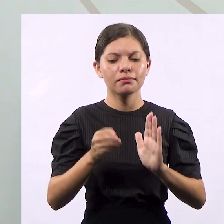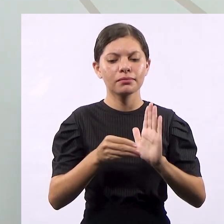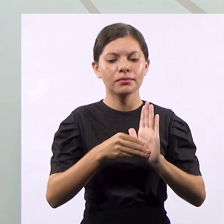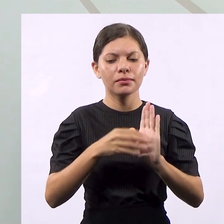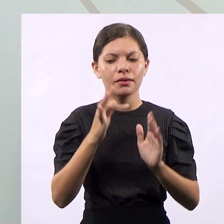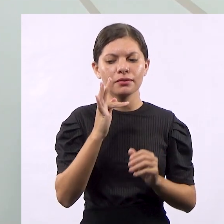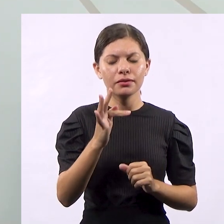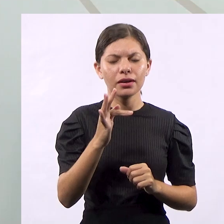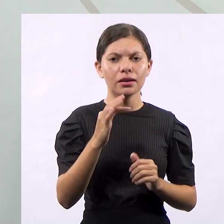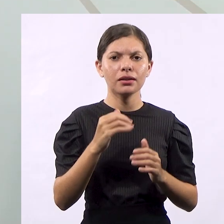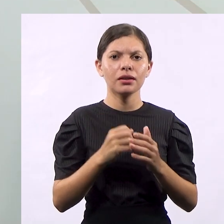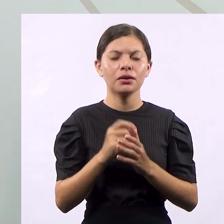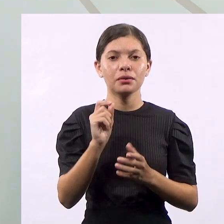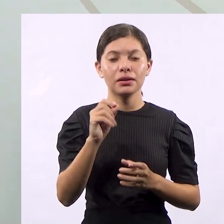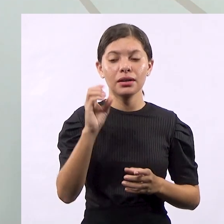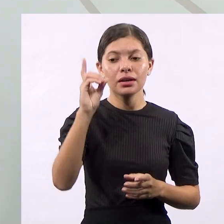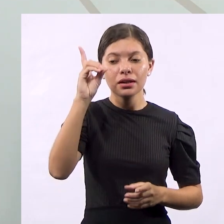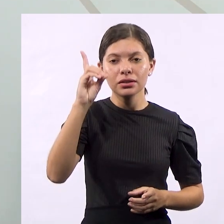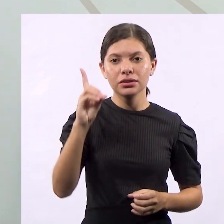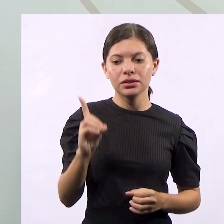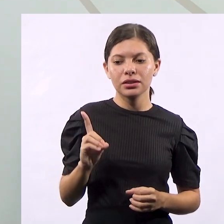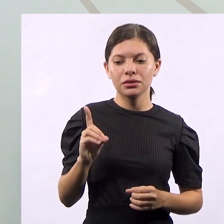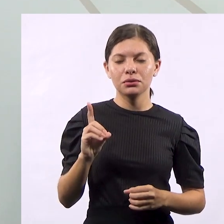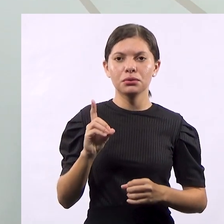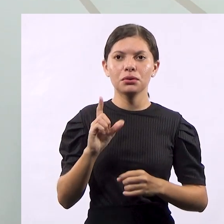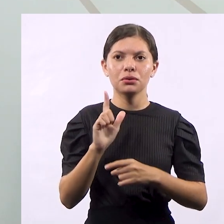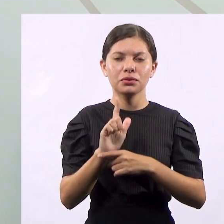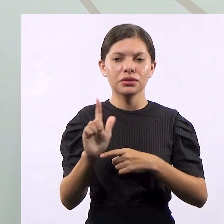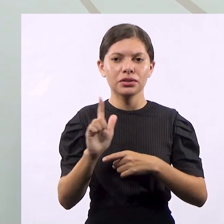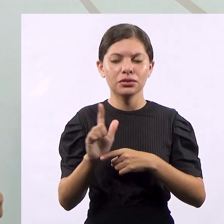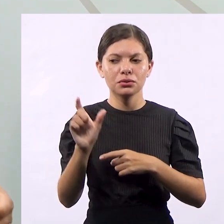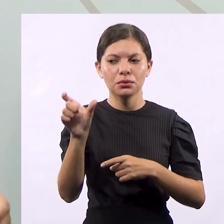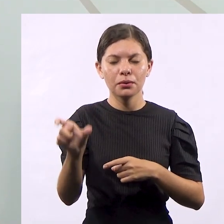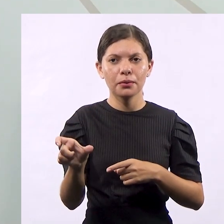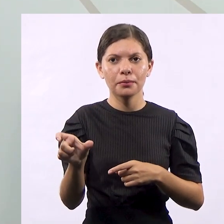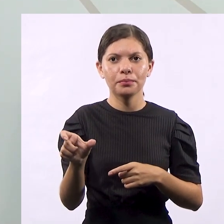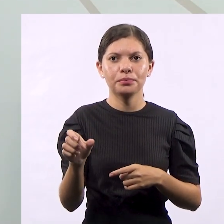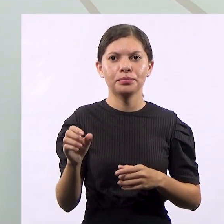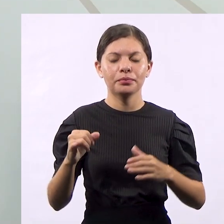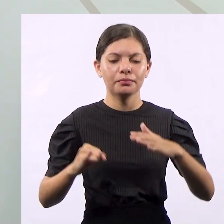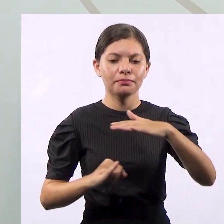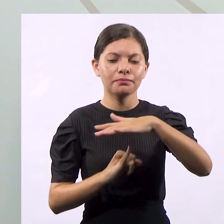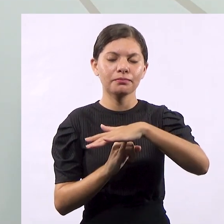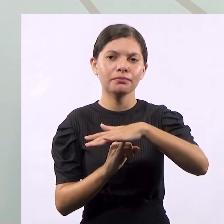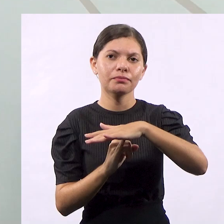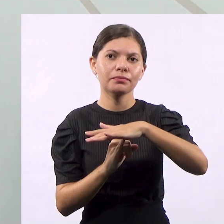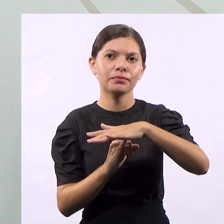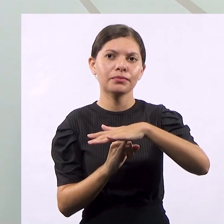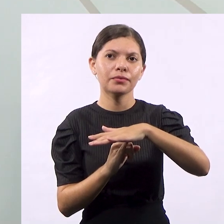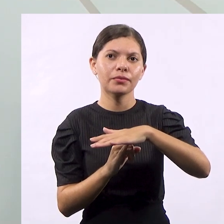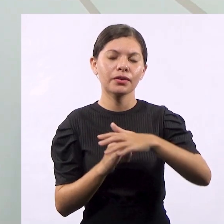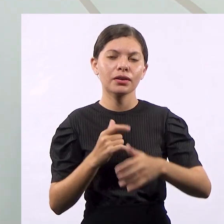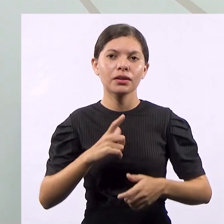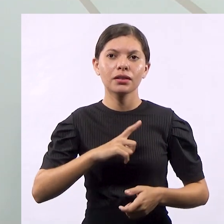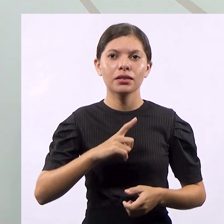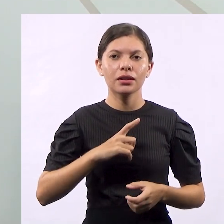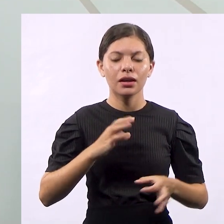que, de repente, o diretor, o gestor dessa instituição, ele vai ter